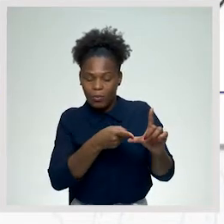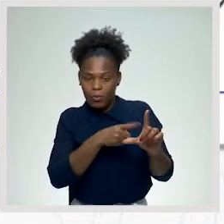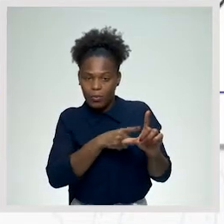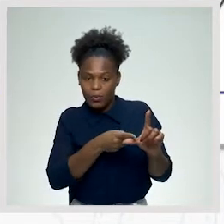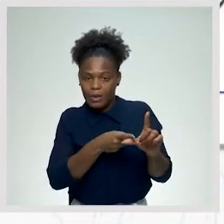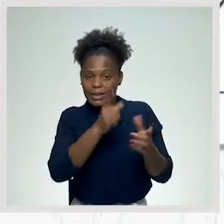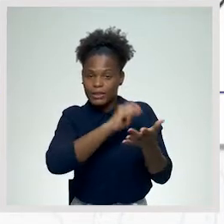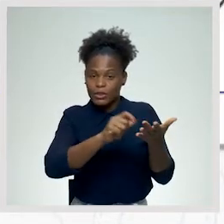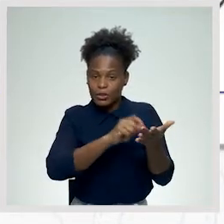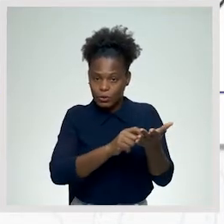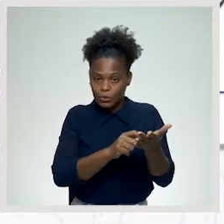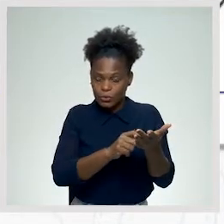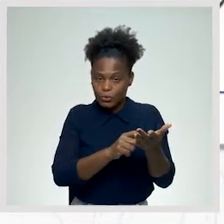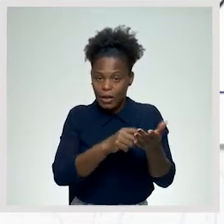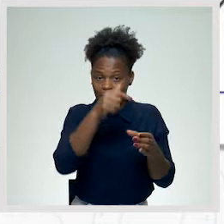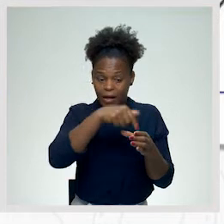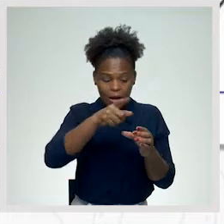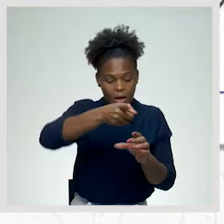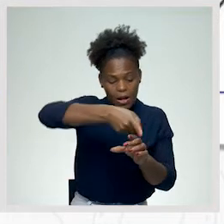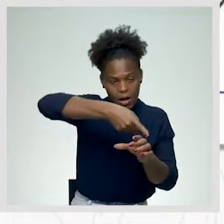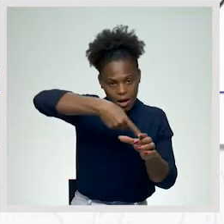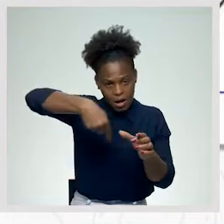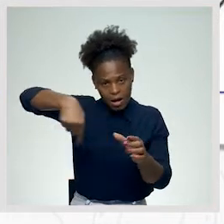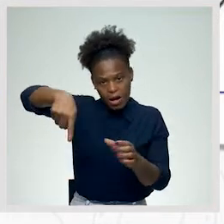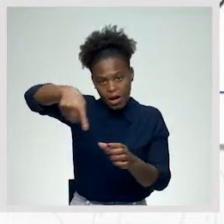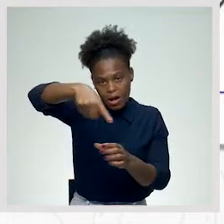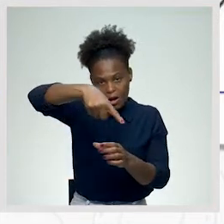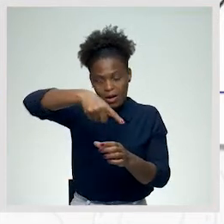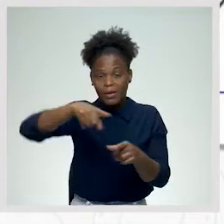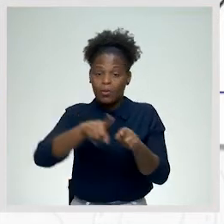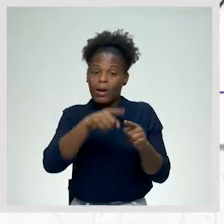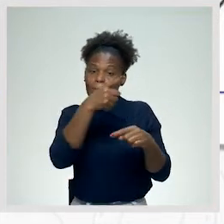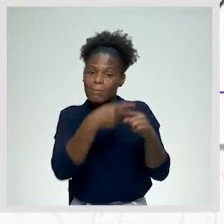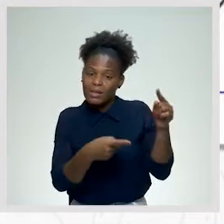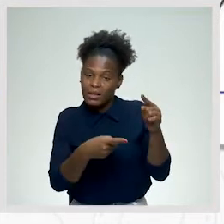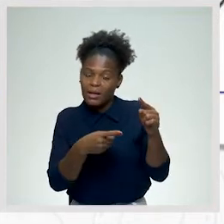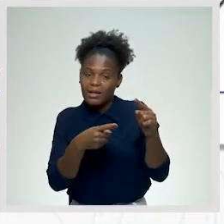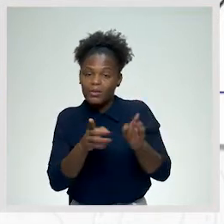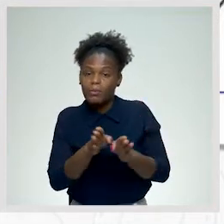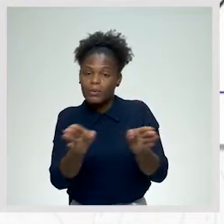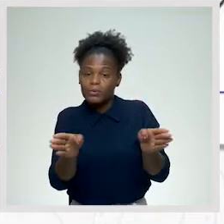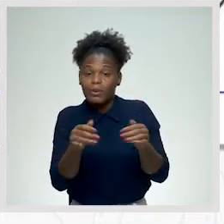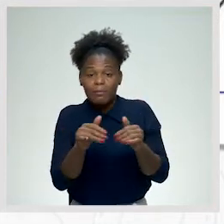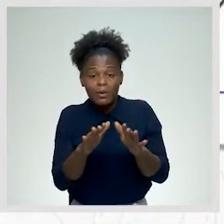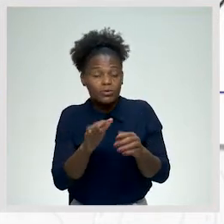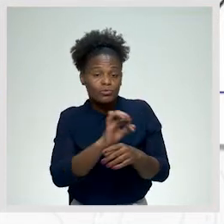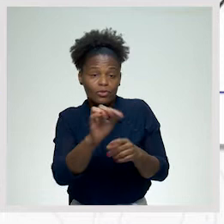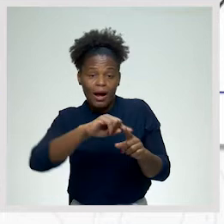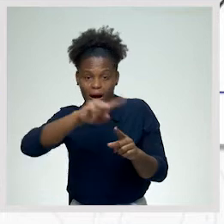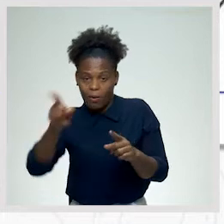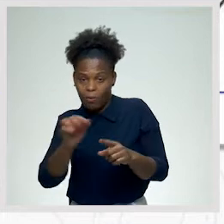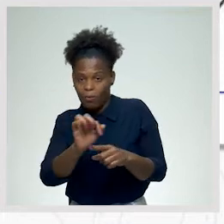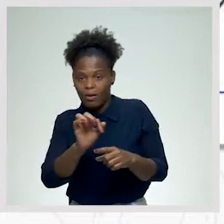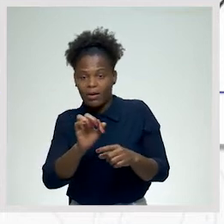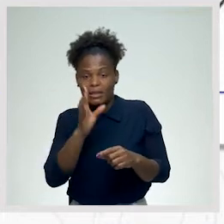ângulo inscrito numa circunferência é igual a metade da amplitude do seu arco correspondente.